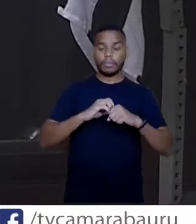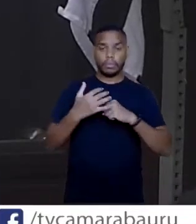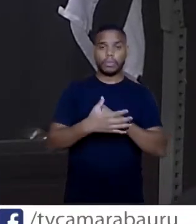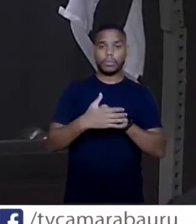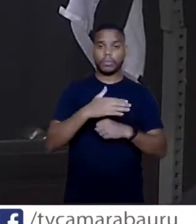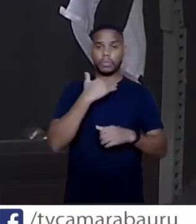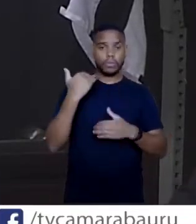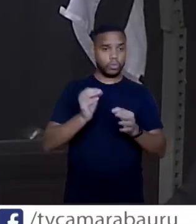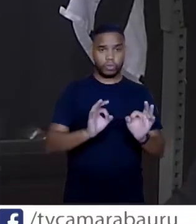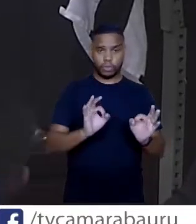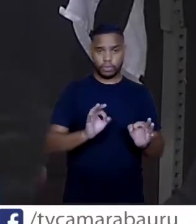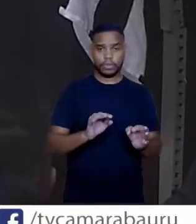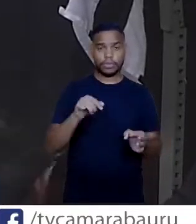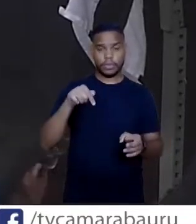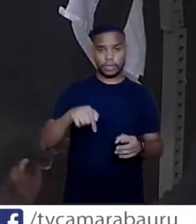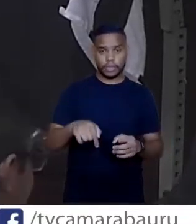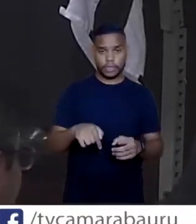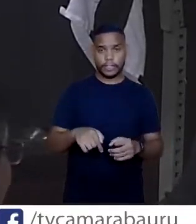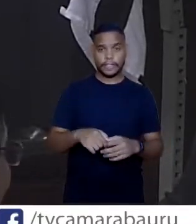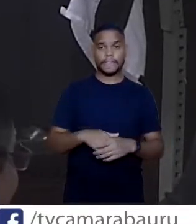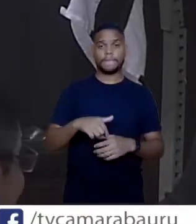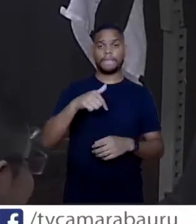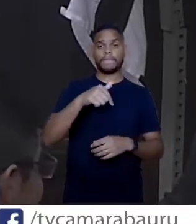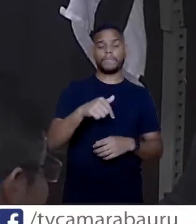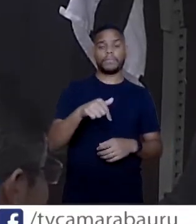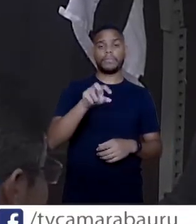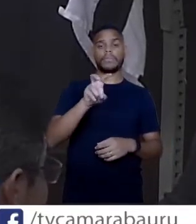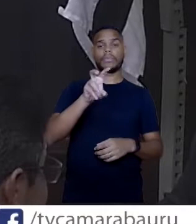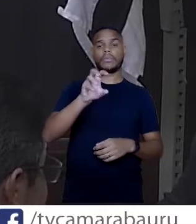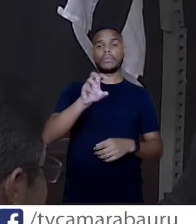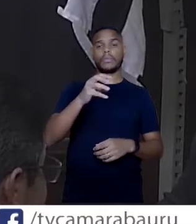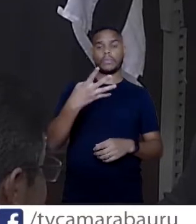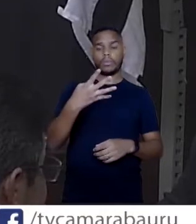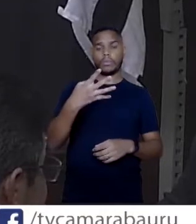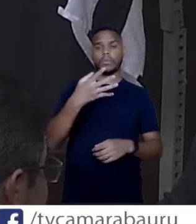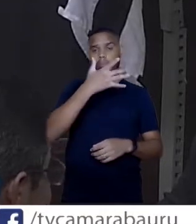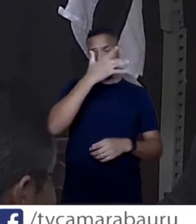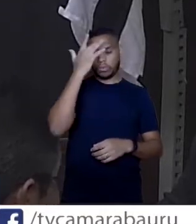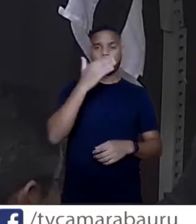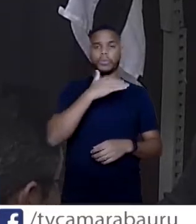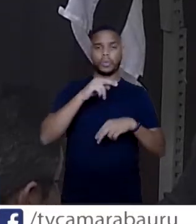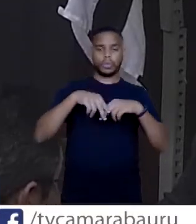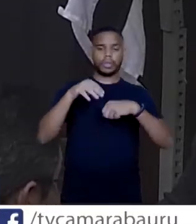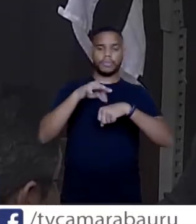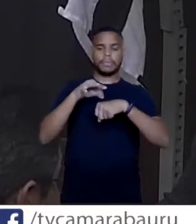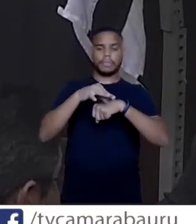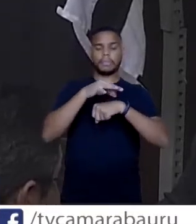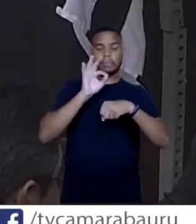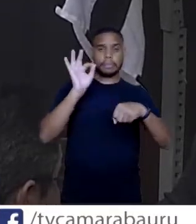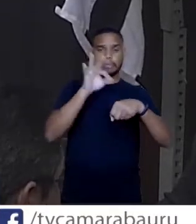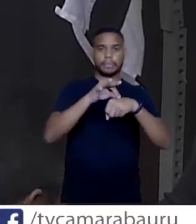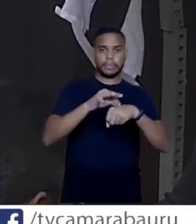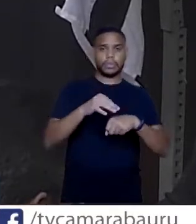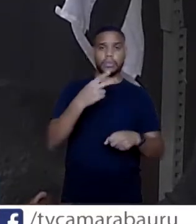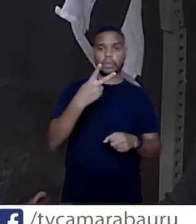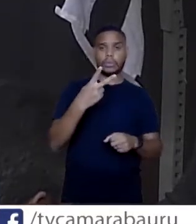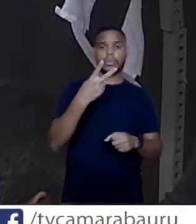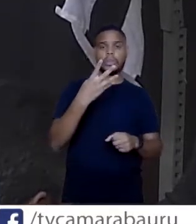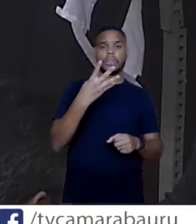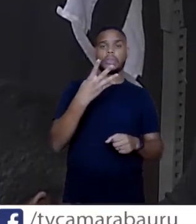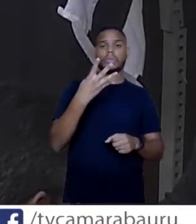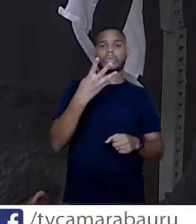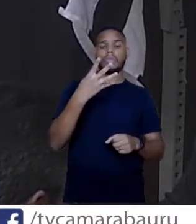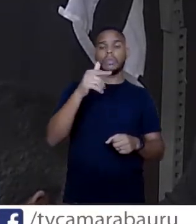quando tiver uns 754 óbitos nós tivemos 247